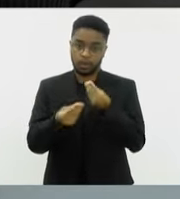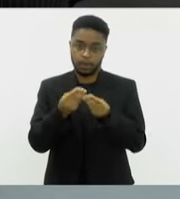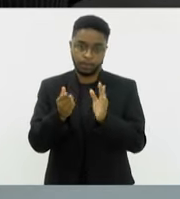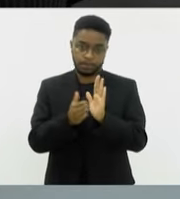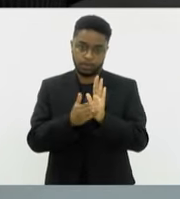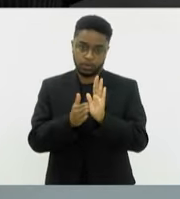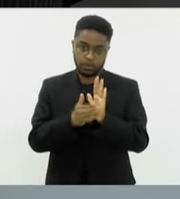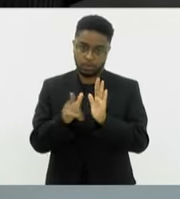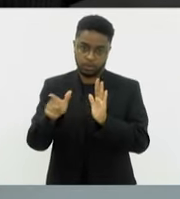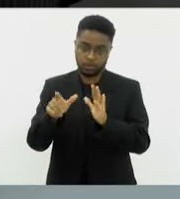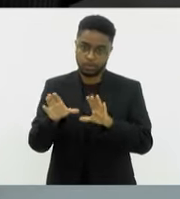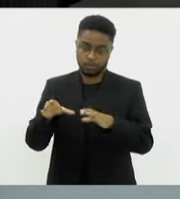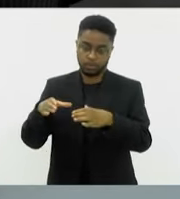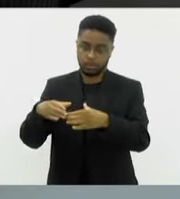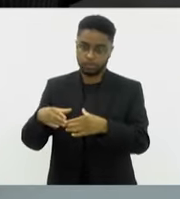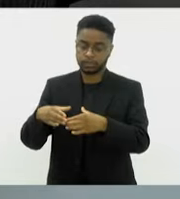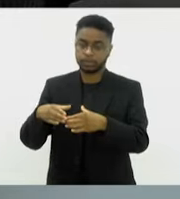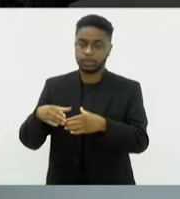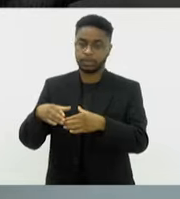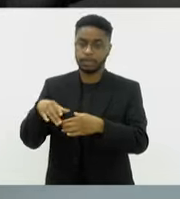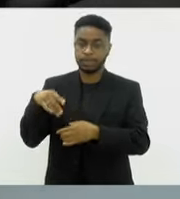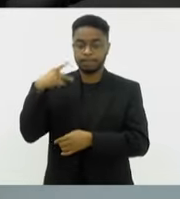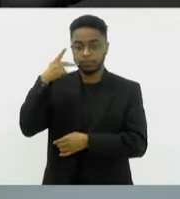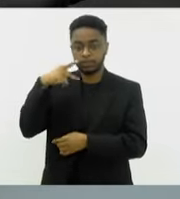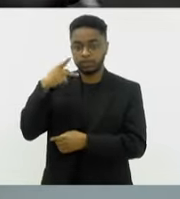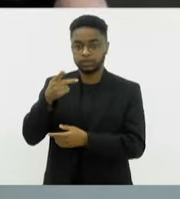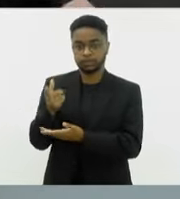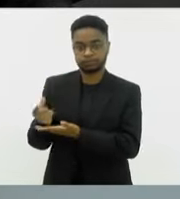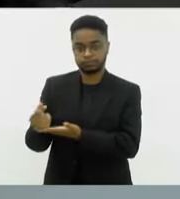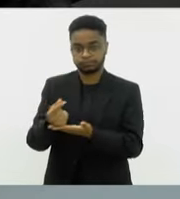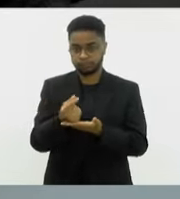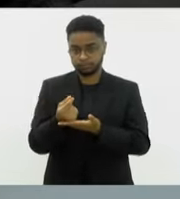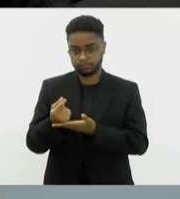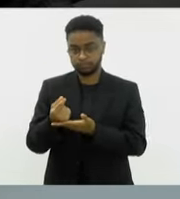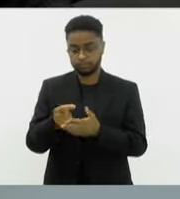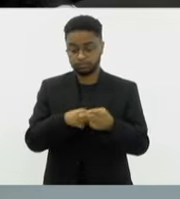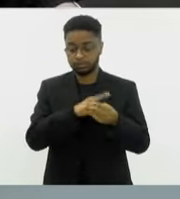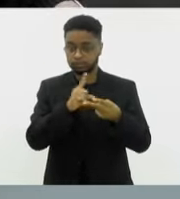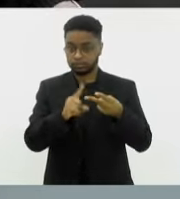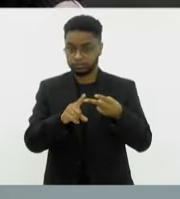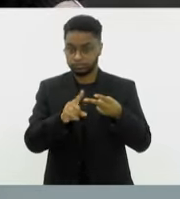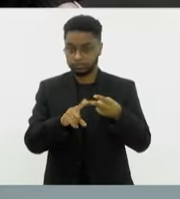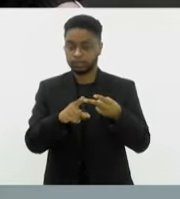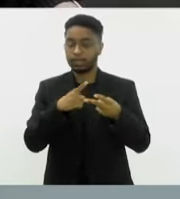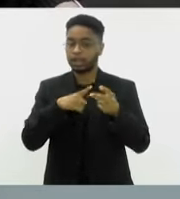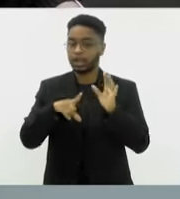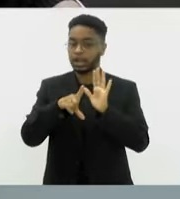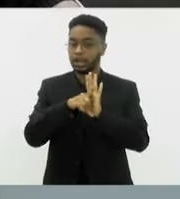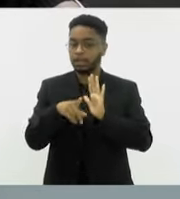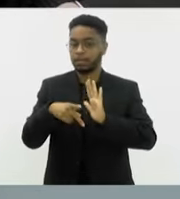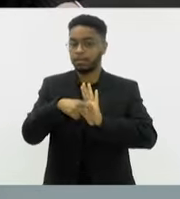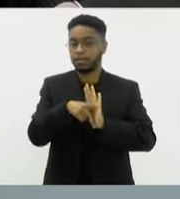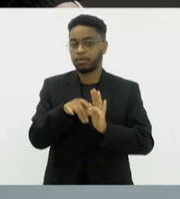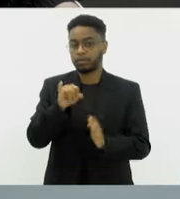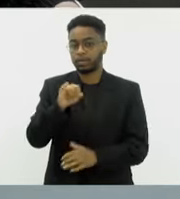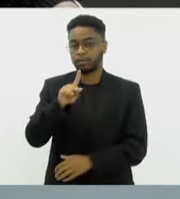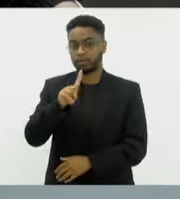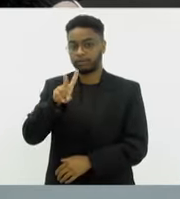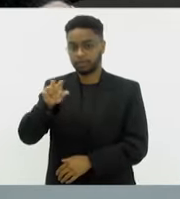Política Fazendária, de um. De dois, que existe a lei do IPVA, que é a